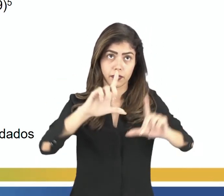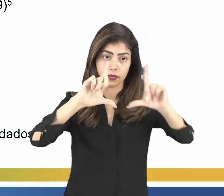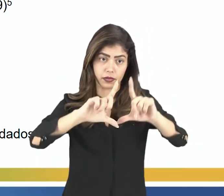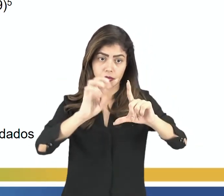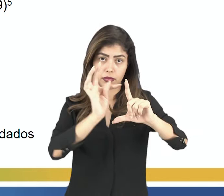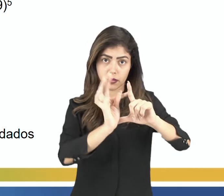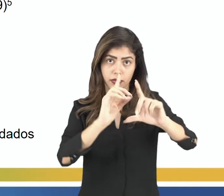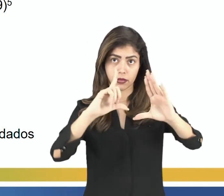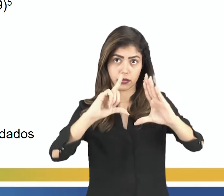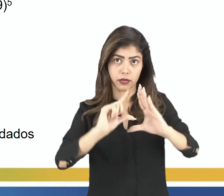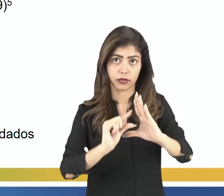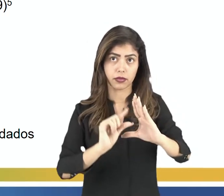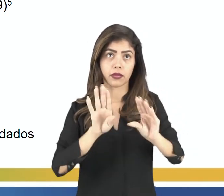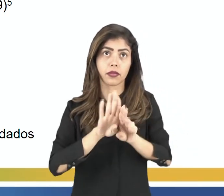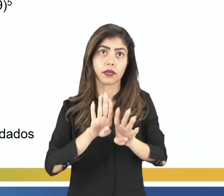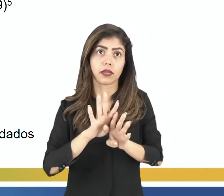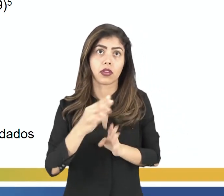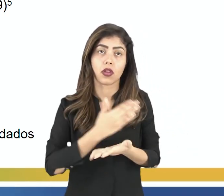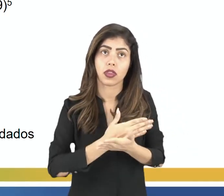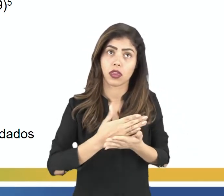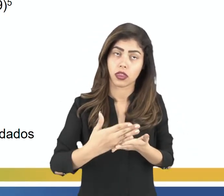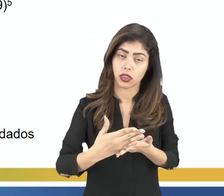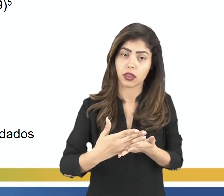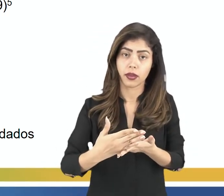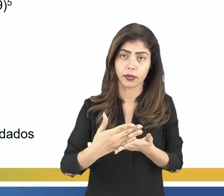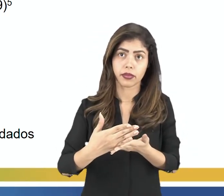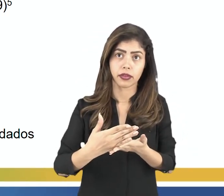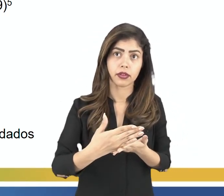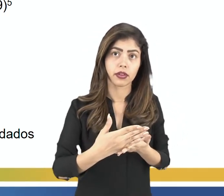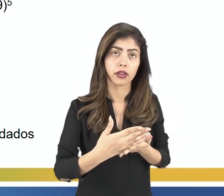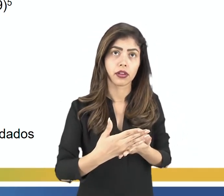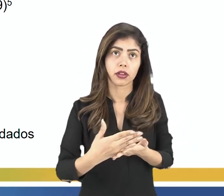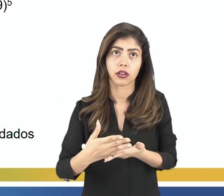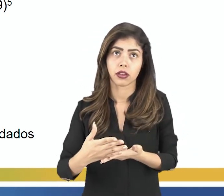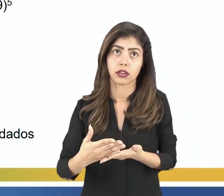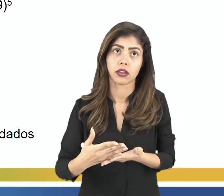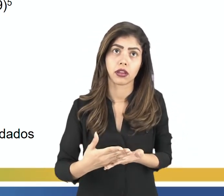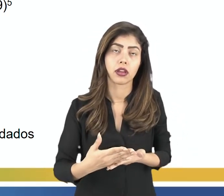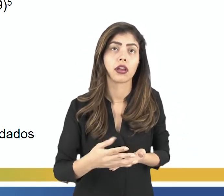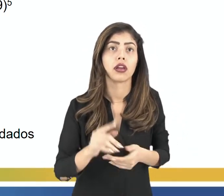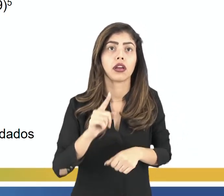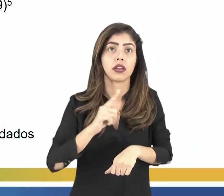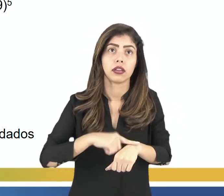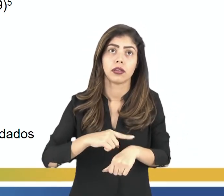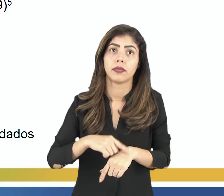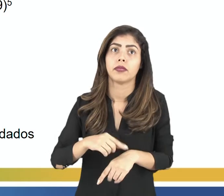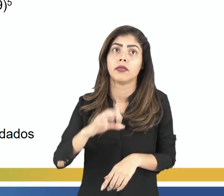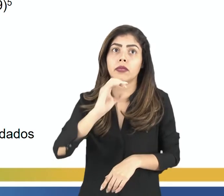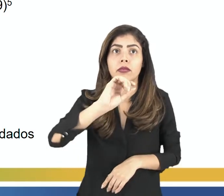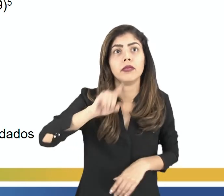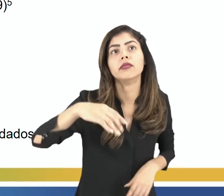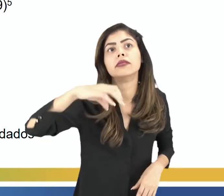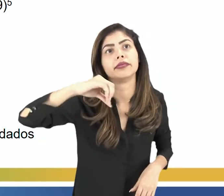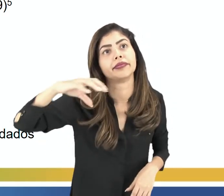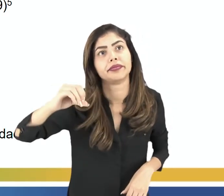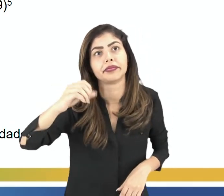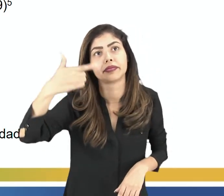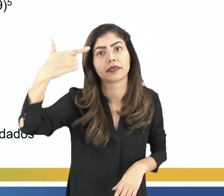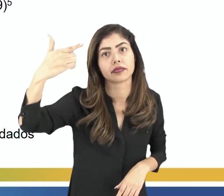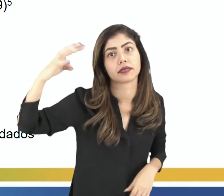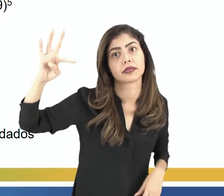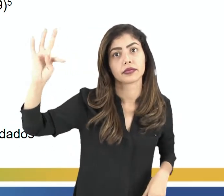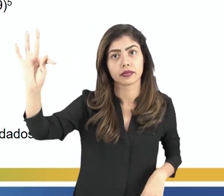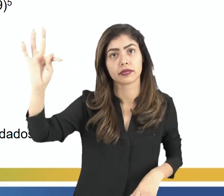T minúsculo, que é igual a quem? O tempo inicial, como a gente falou no início da questão. Tempo inicial vezes 0,99 elevado a